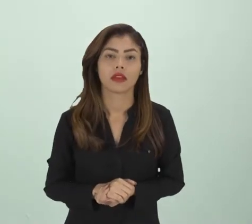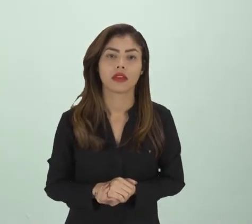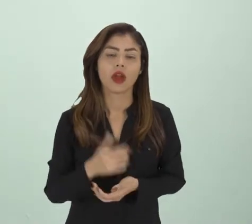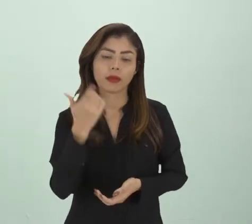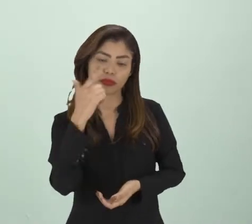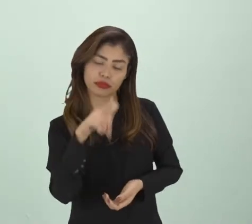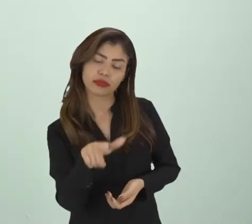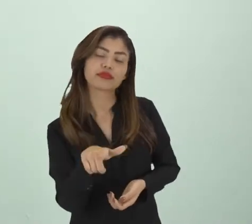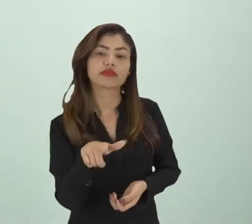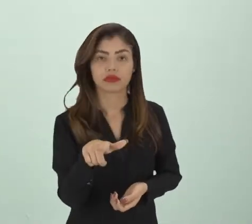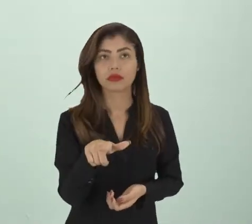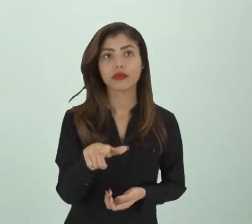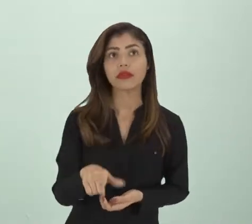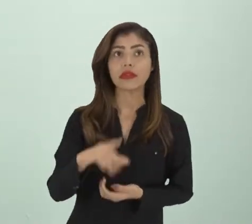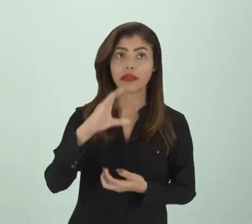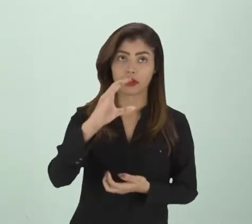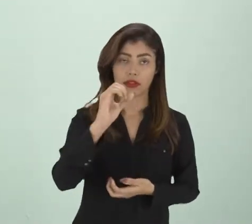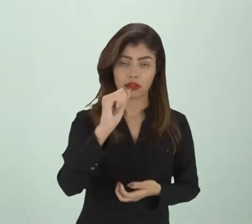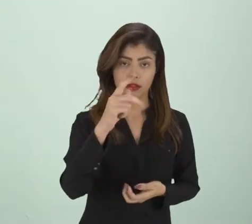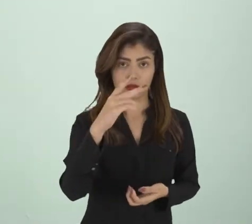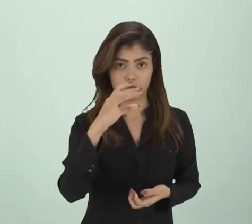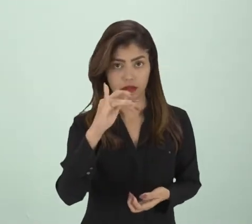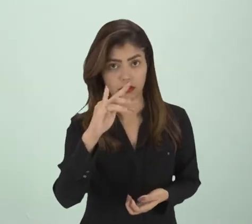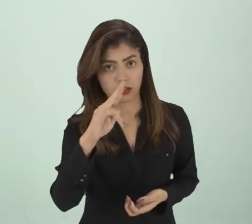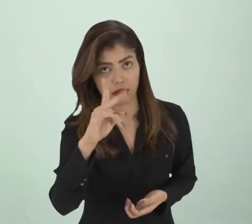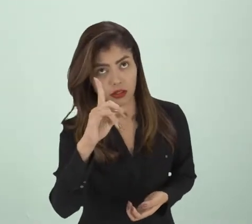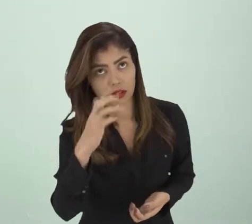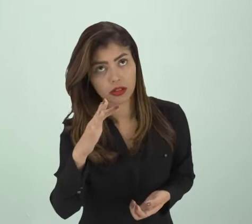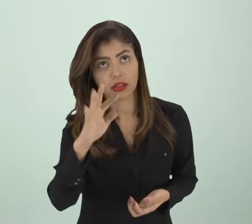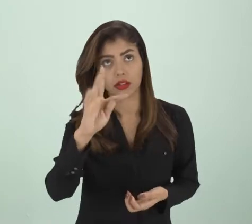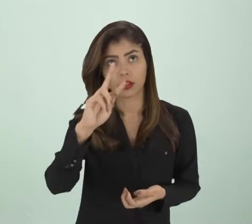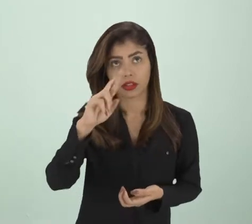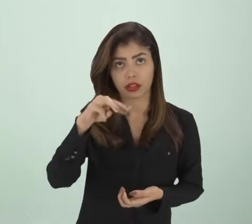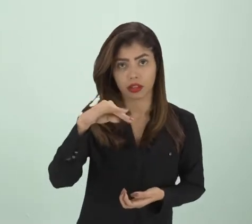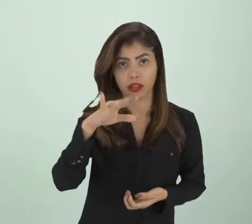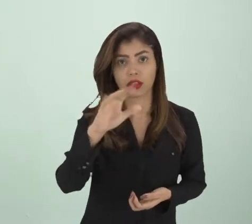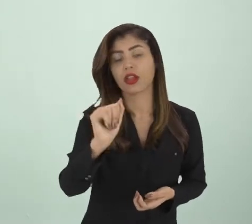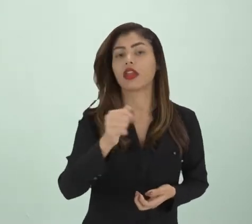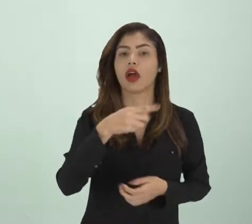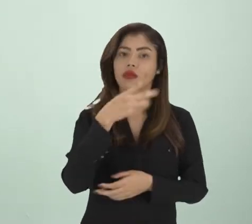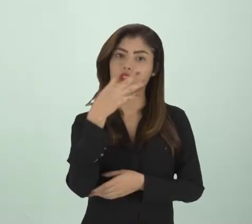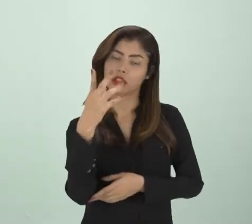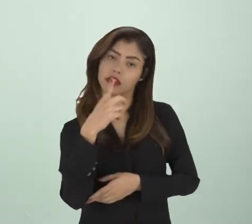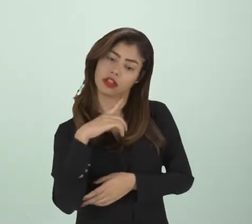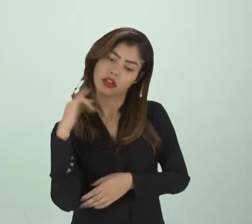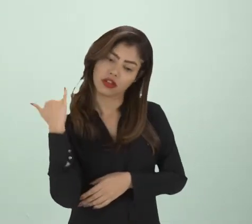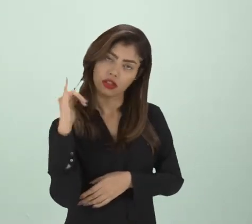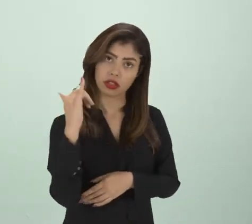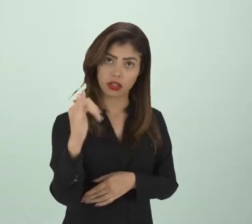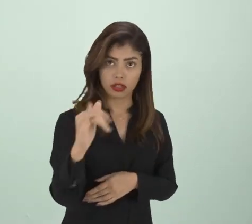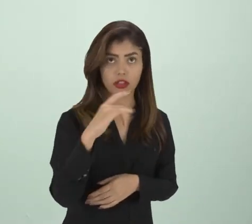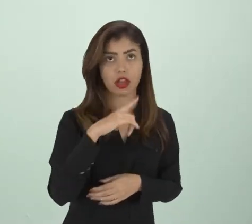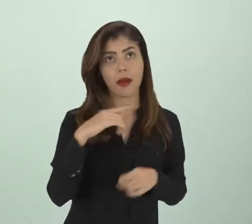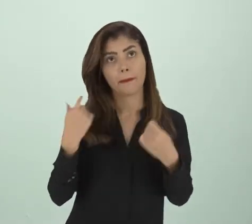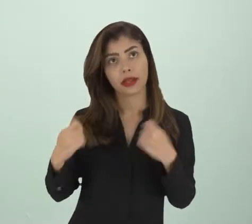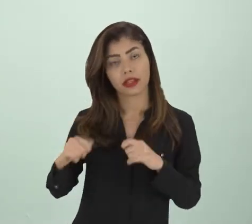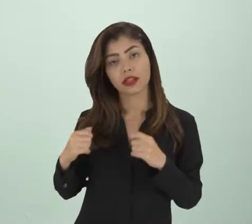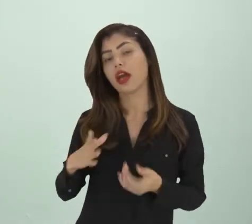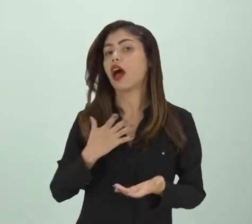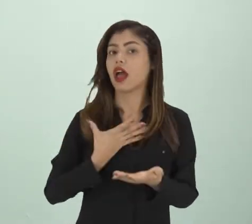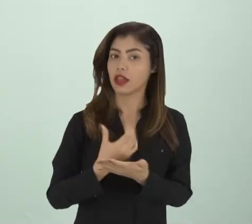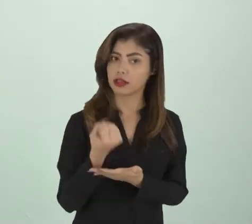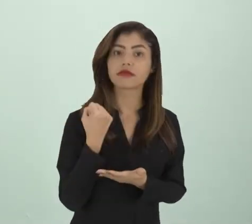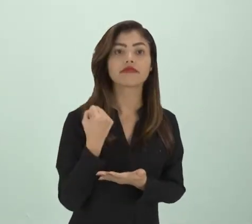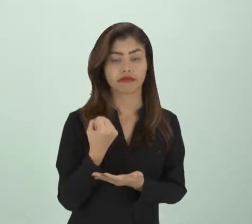Então, repetindo, capacidade térmica é a quantidade de energia que um corpo precisa